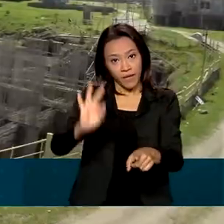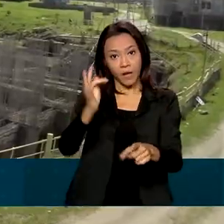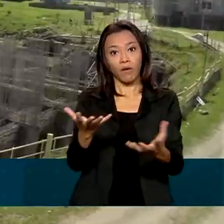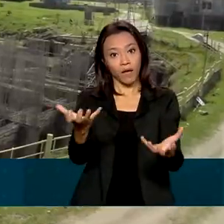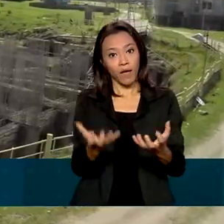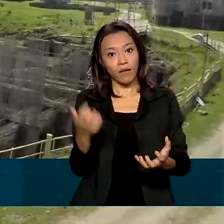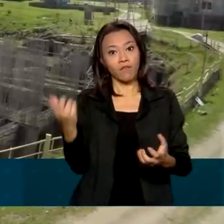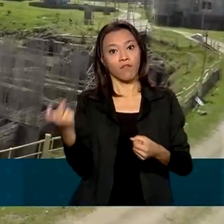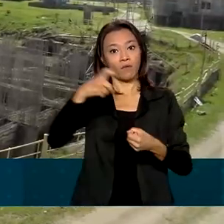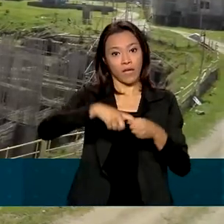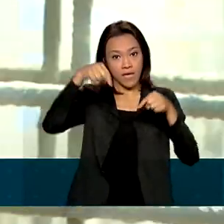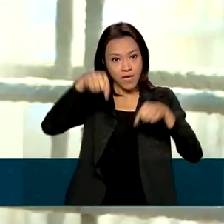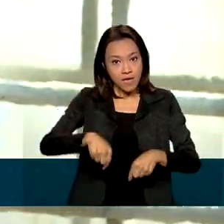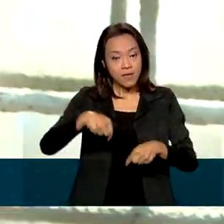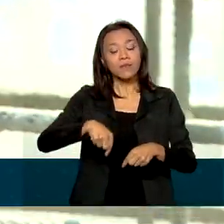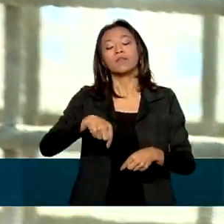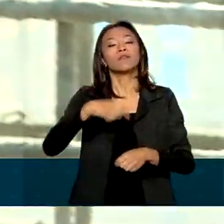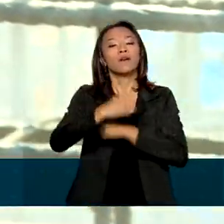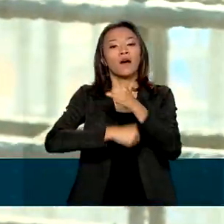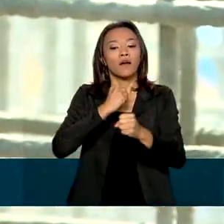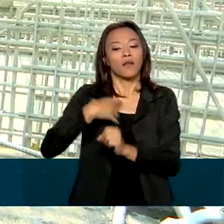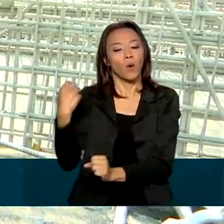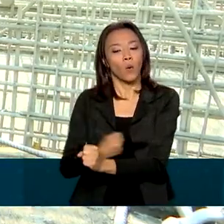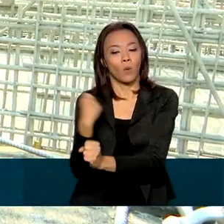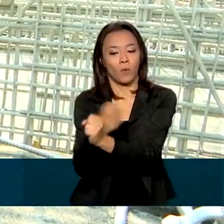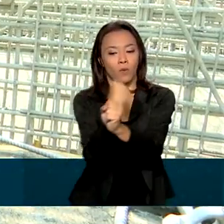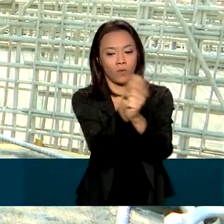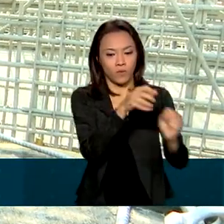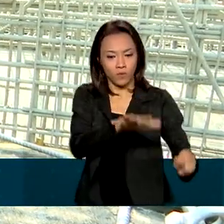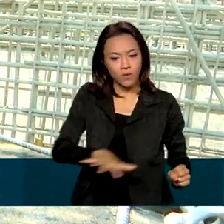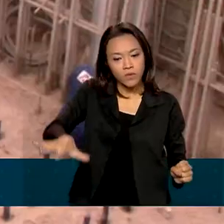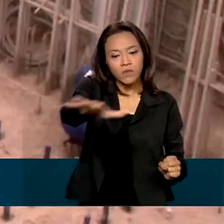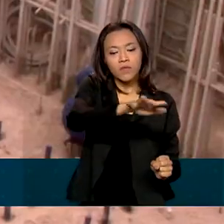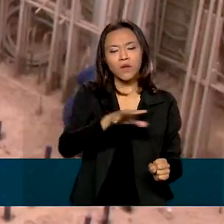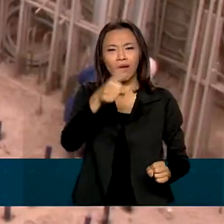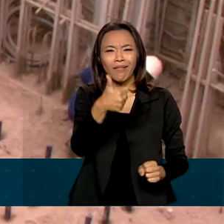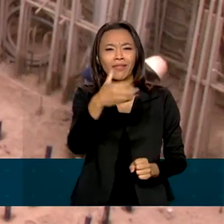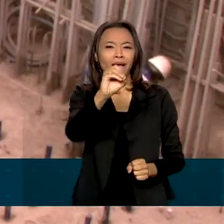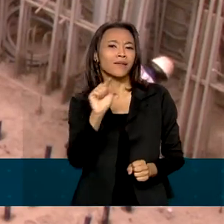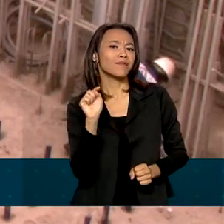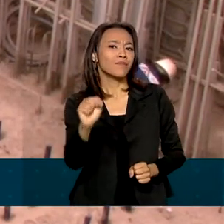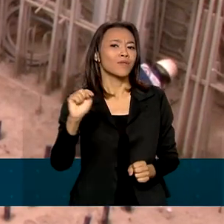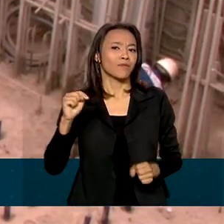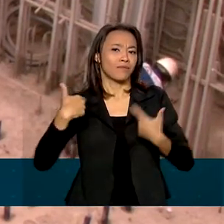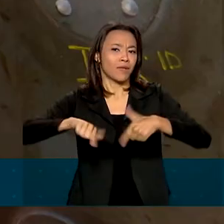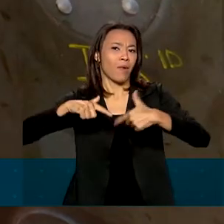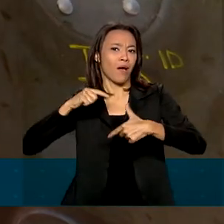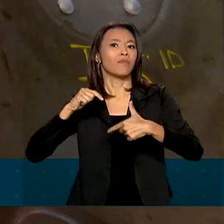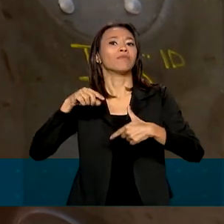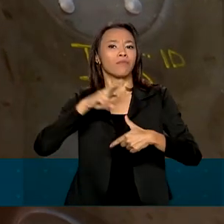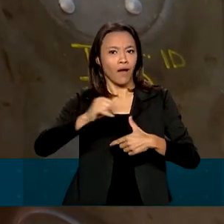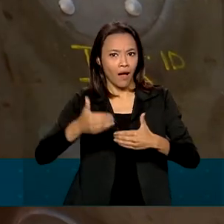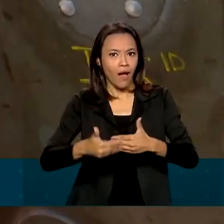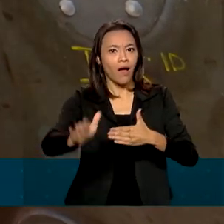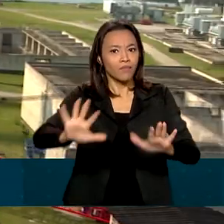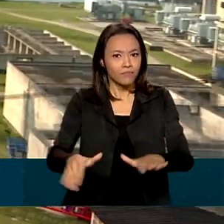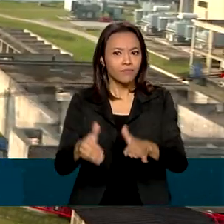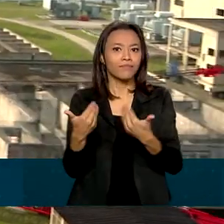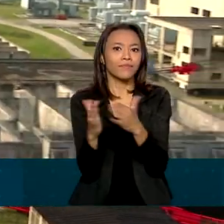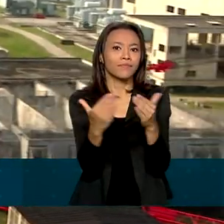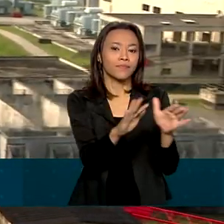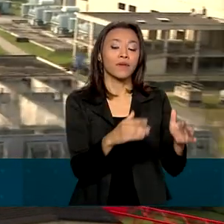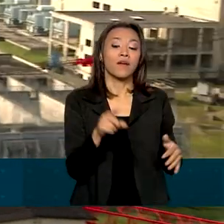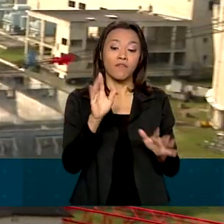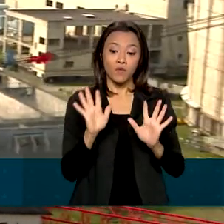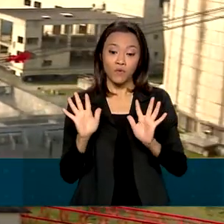esse ano a construção da usina, um trabalho que deve gerar até 10 mil empregos diretos. Angra 3 deve entrar em operação